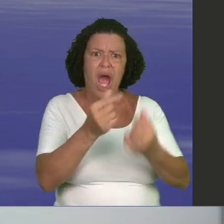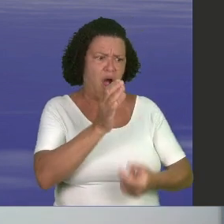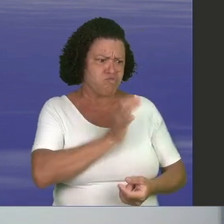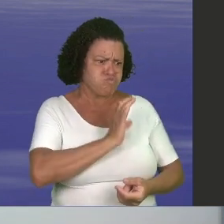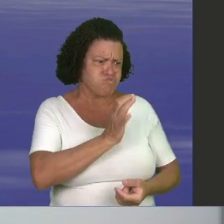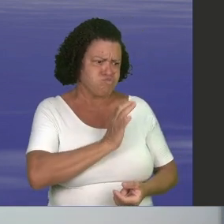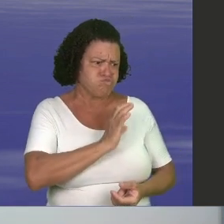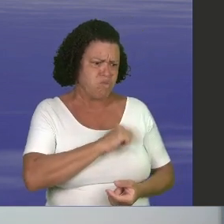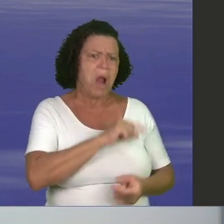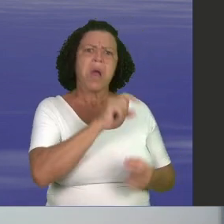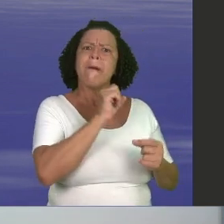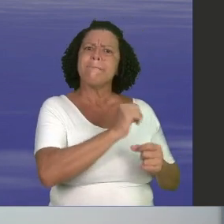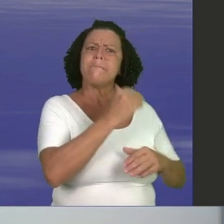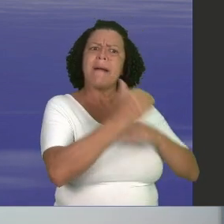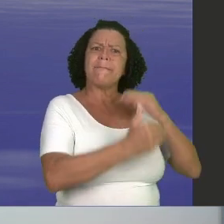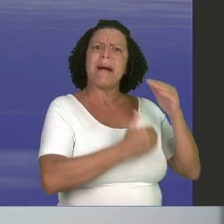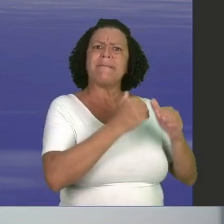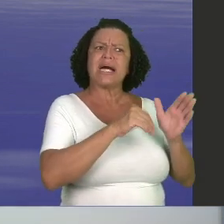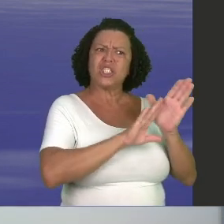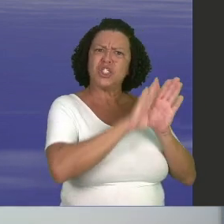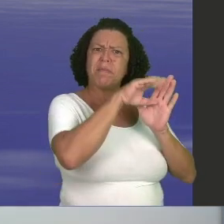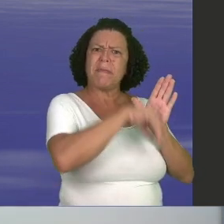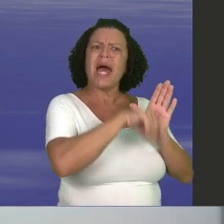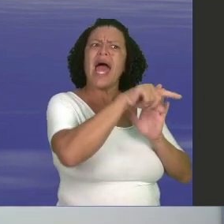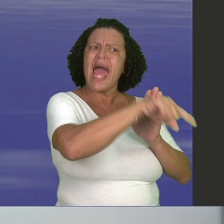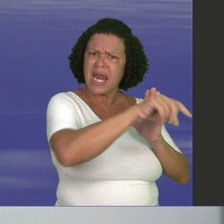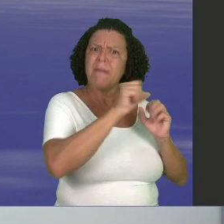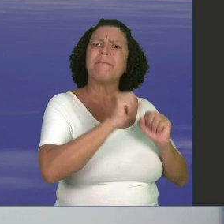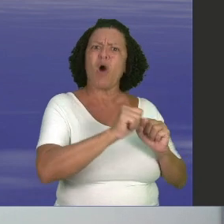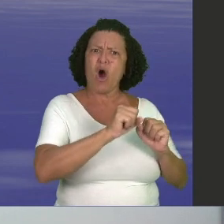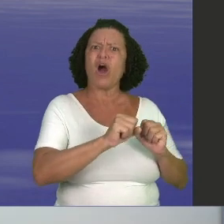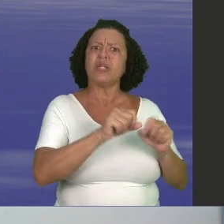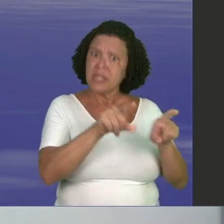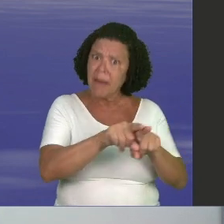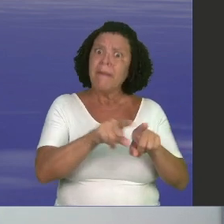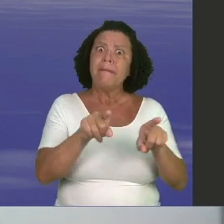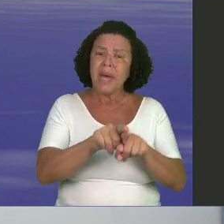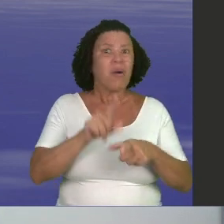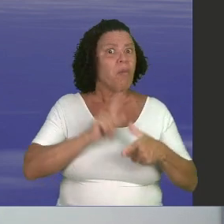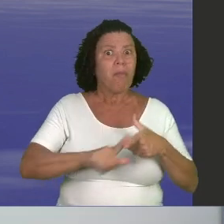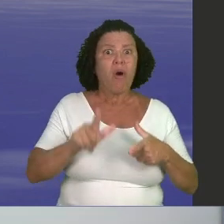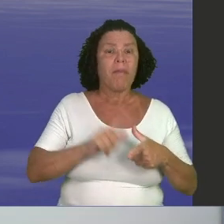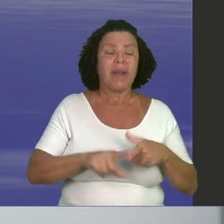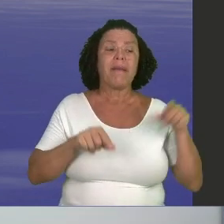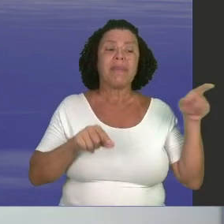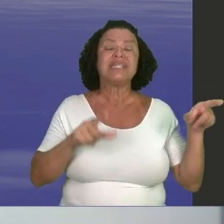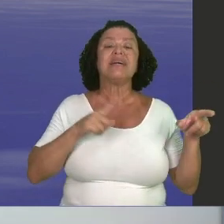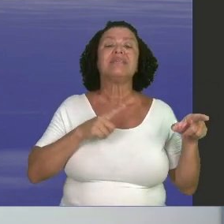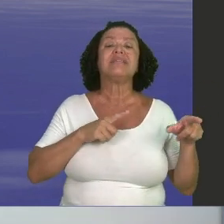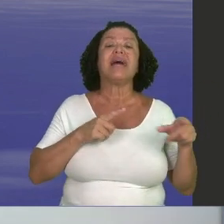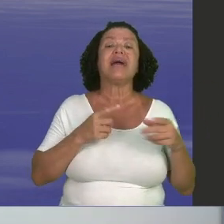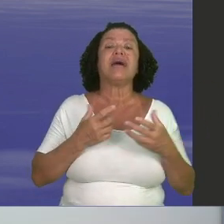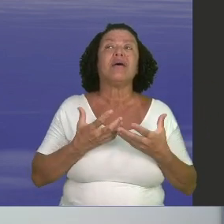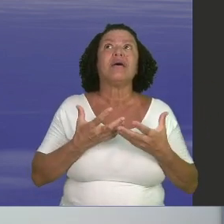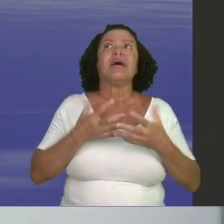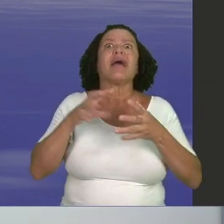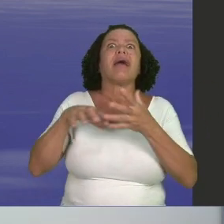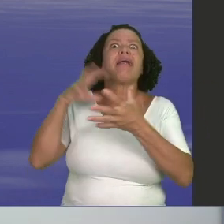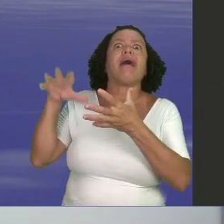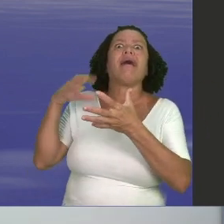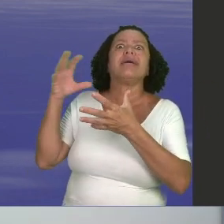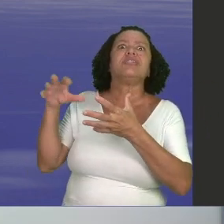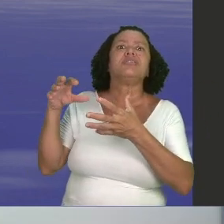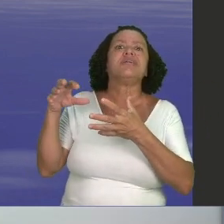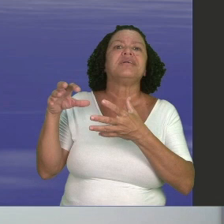rico pode estar em processo expiatório, caracterizado por graves problemas. Você tem uma grande riqueza, mas você não tem